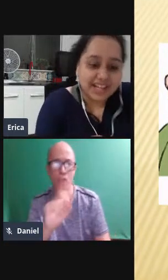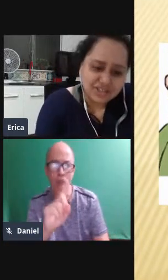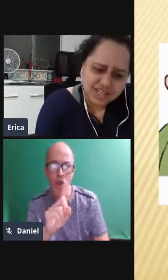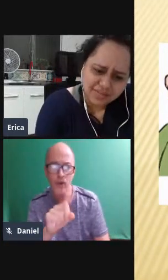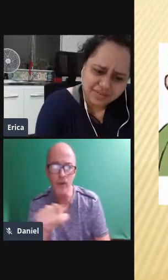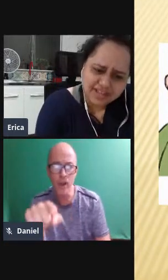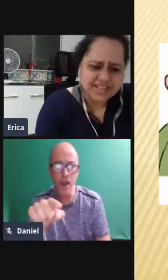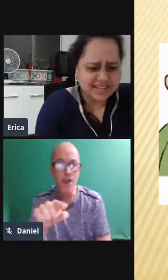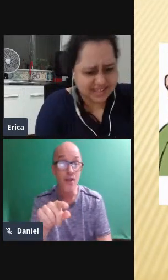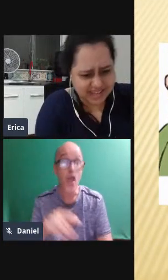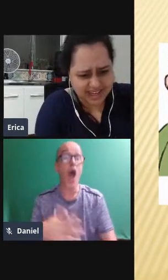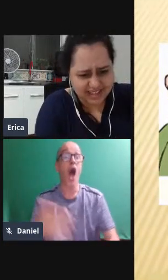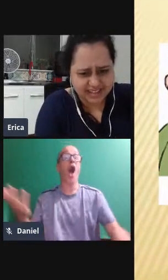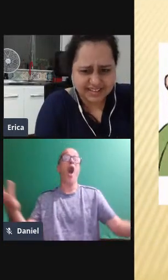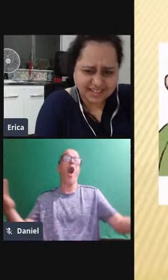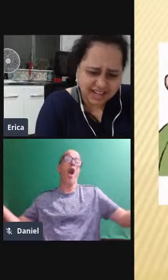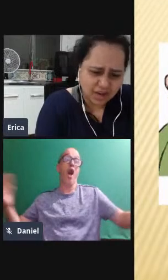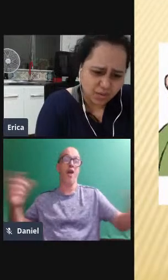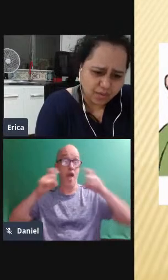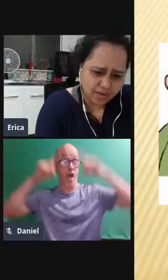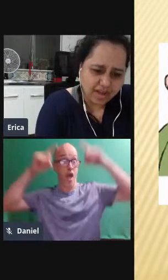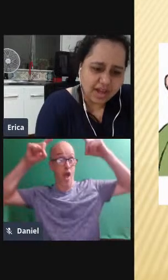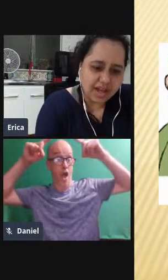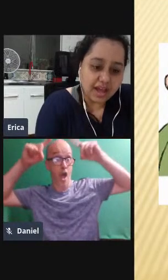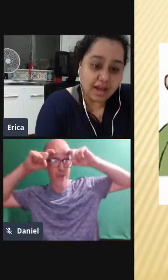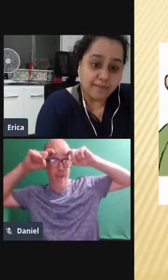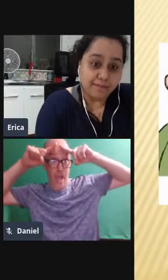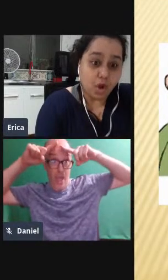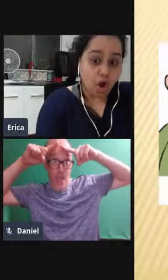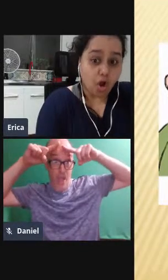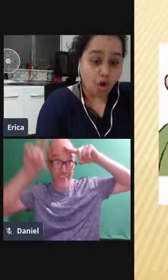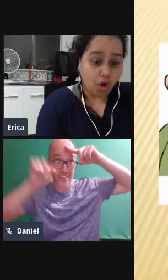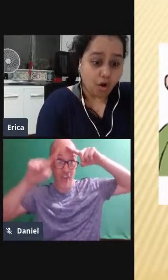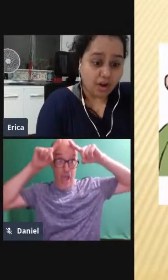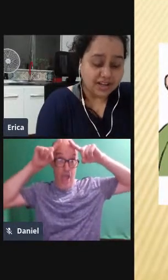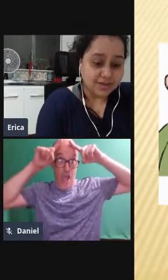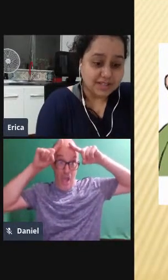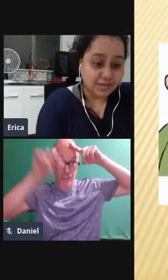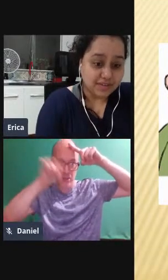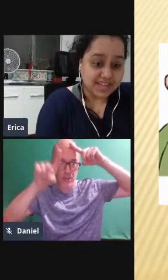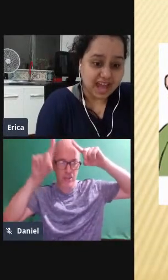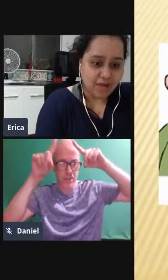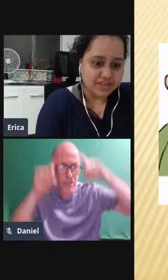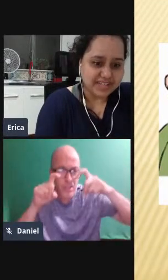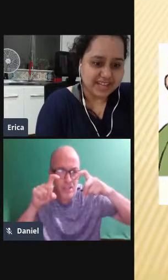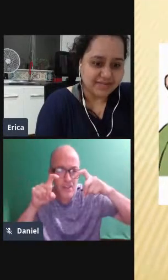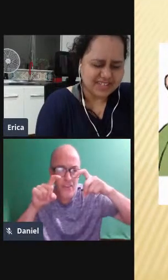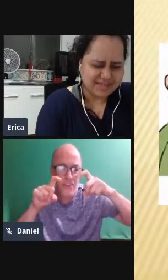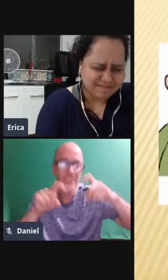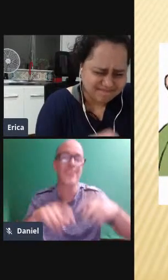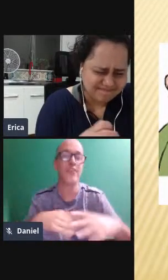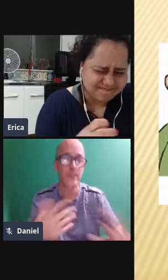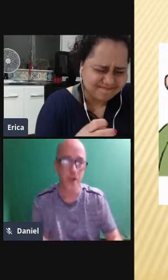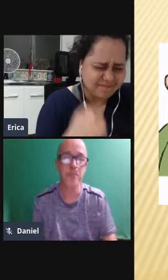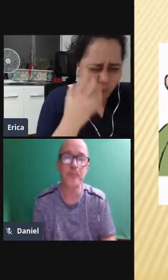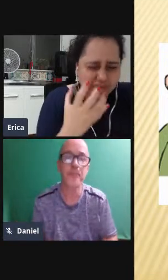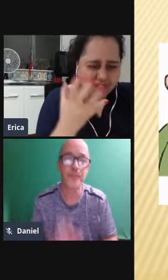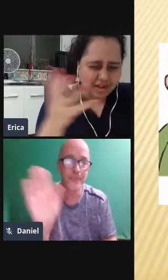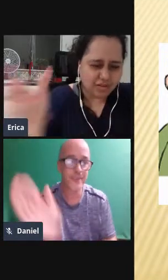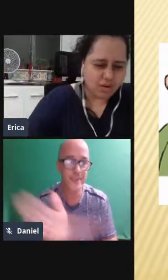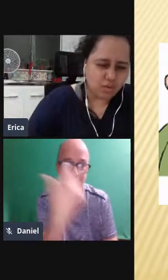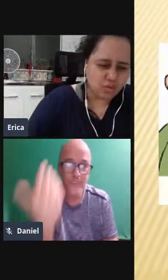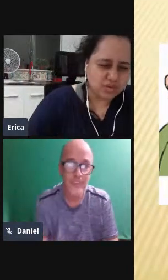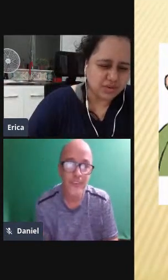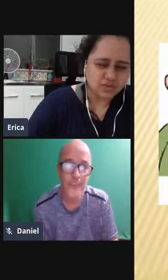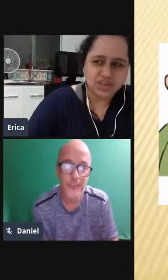Afirmativa, negativa. Sim, não. Ó, olha a expressão facial. Você